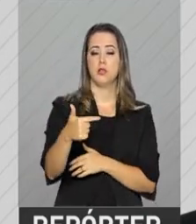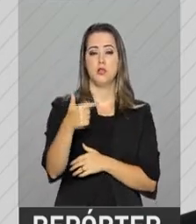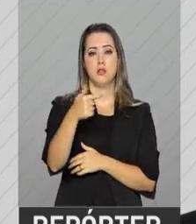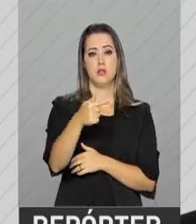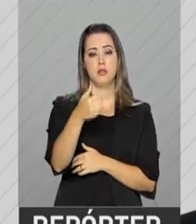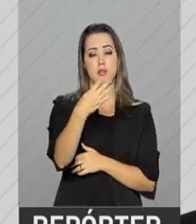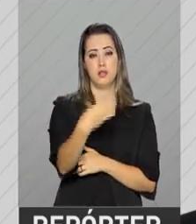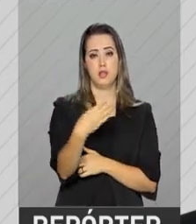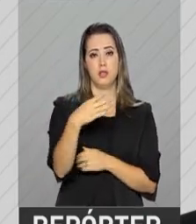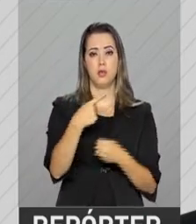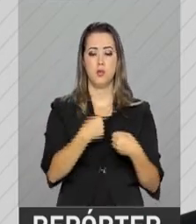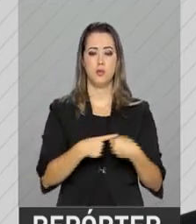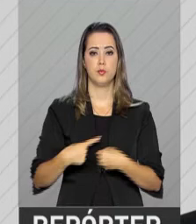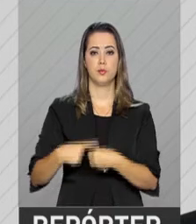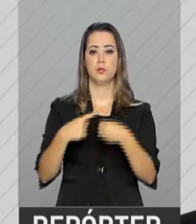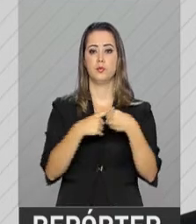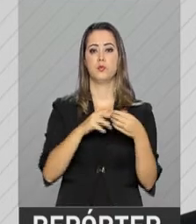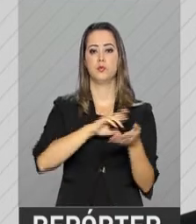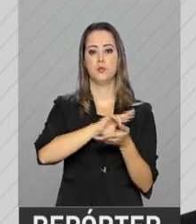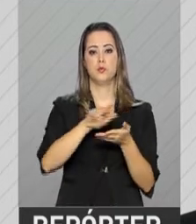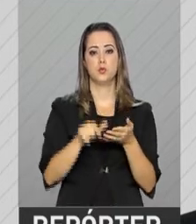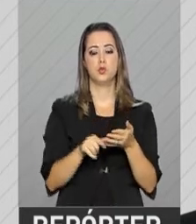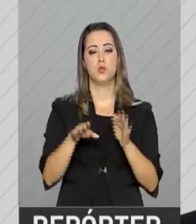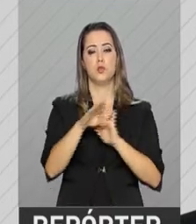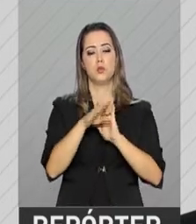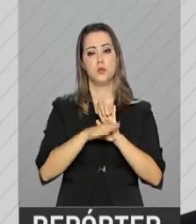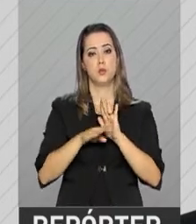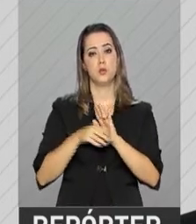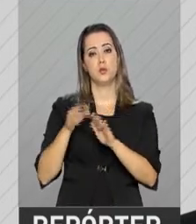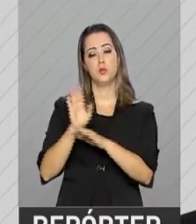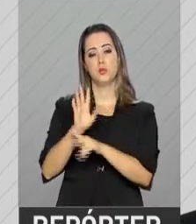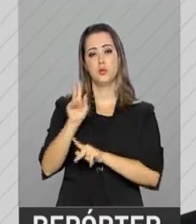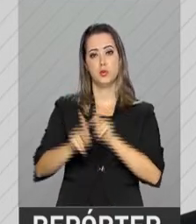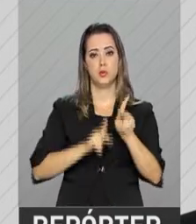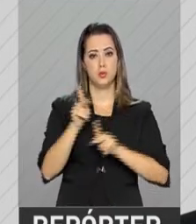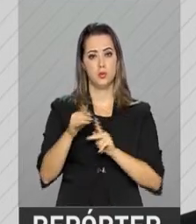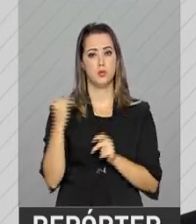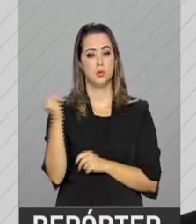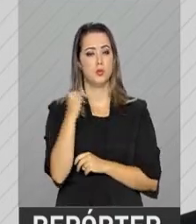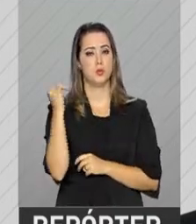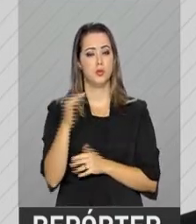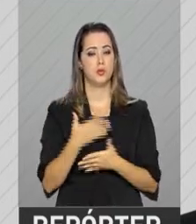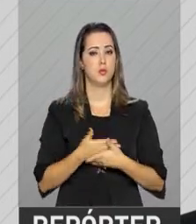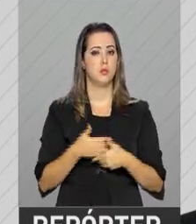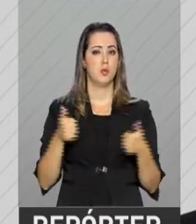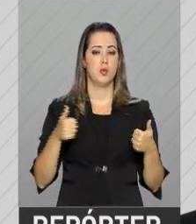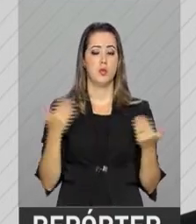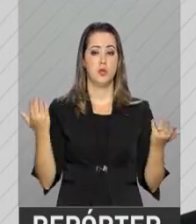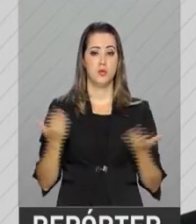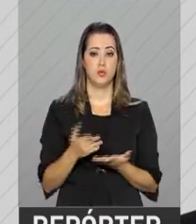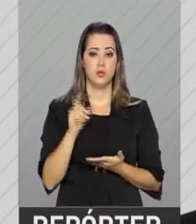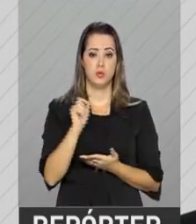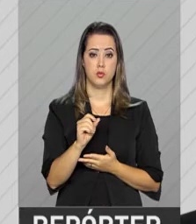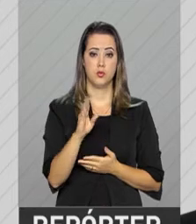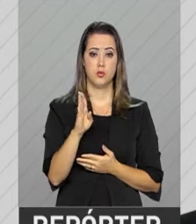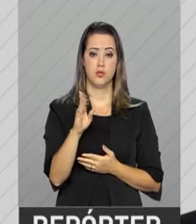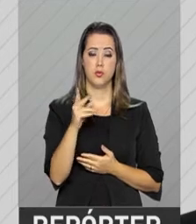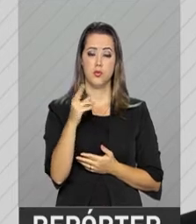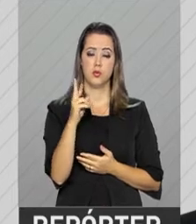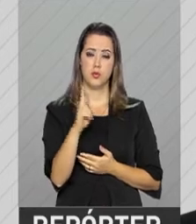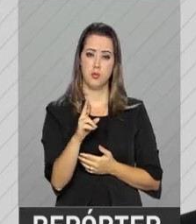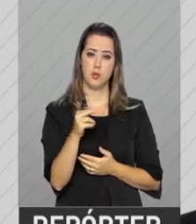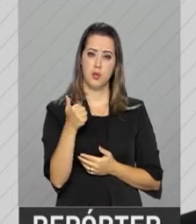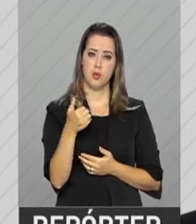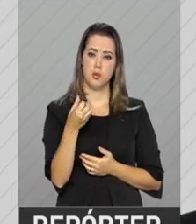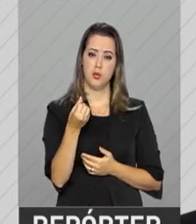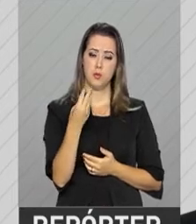294 projetos em benefício da população destaco as melhorias que estamos fazendo na br-163